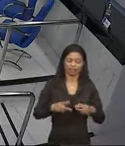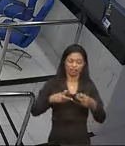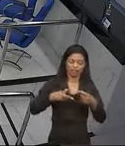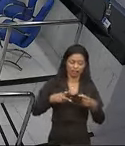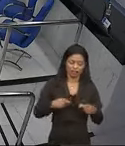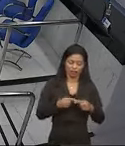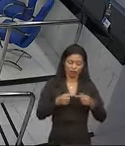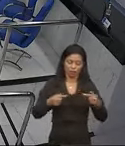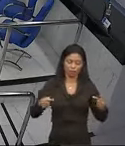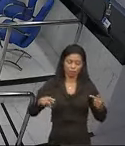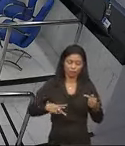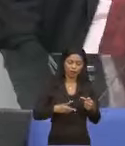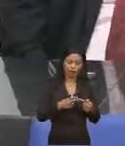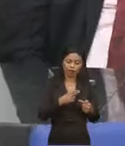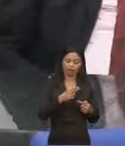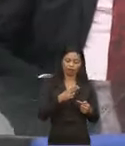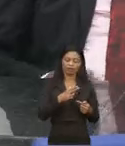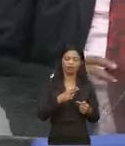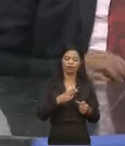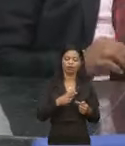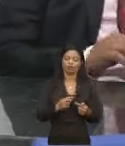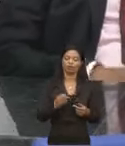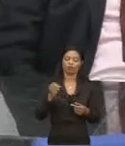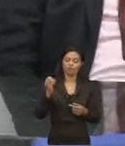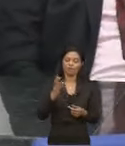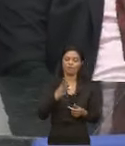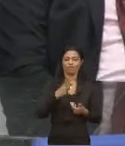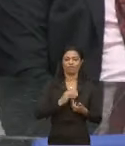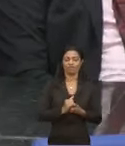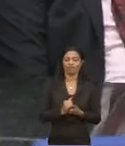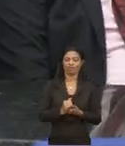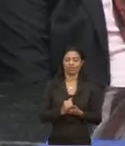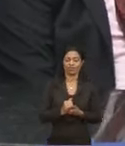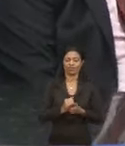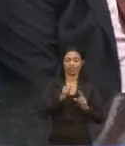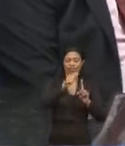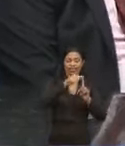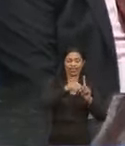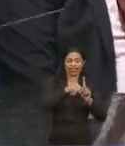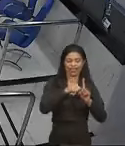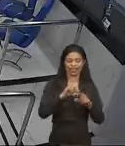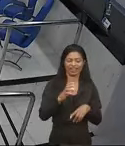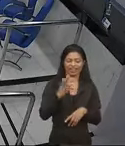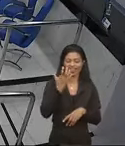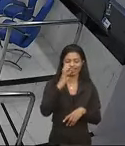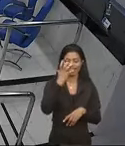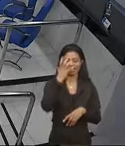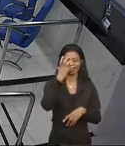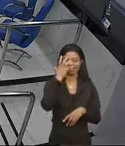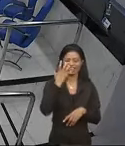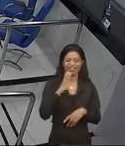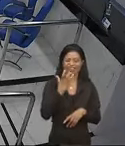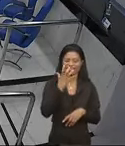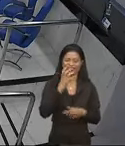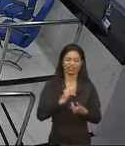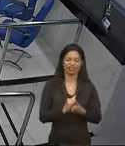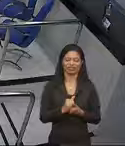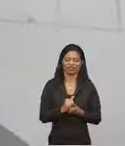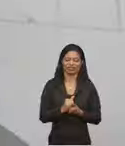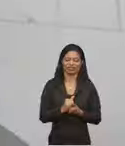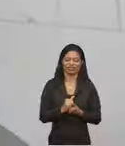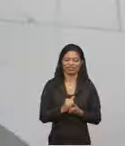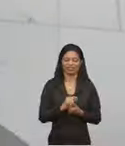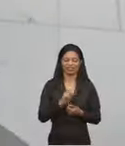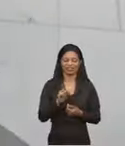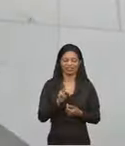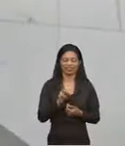sintético também da escola estadual da Glebacê, em fevereiro mais ou menos. Rapaz, não é mentira não, viu? Aí eu tenho de